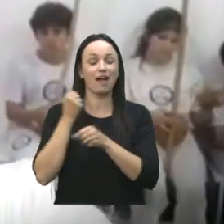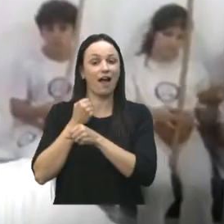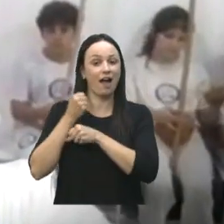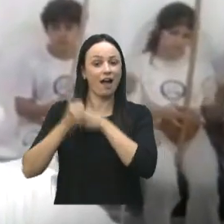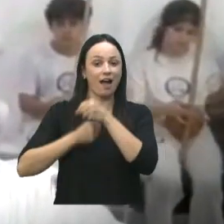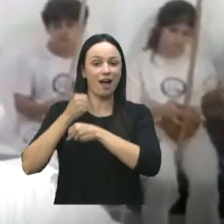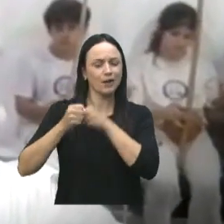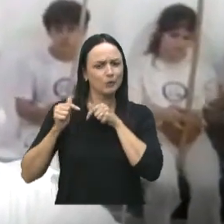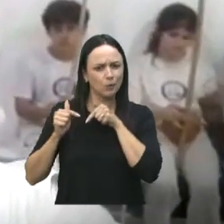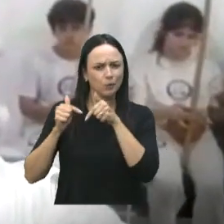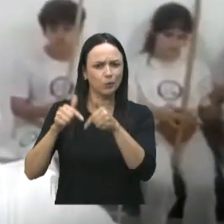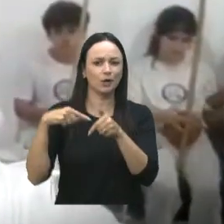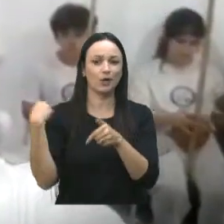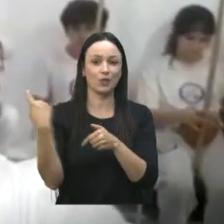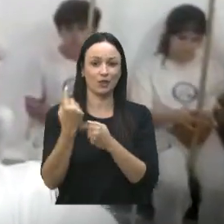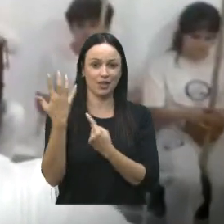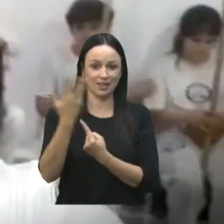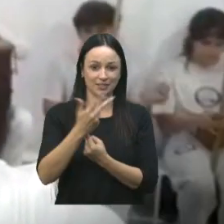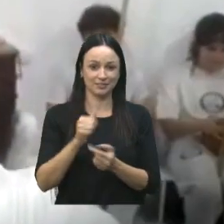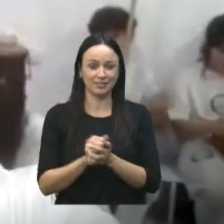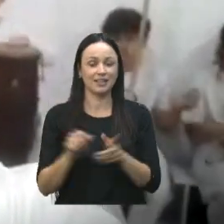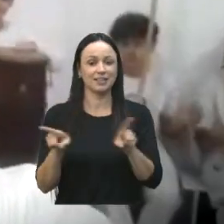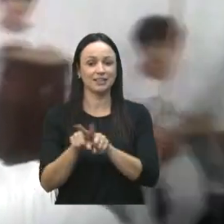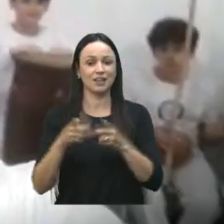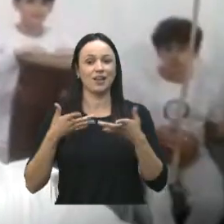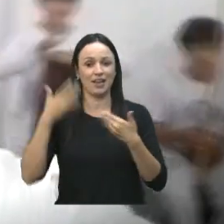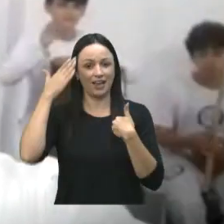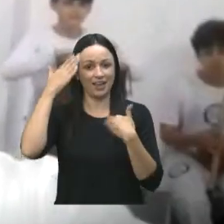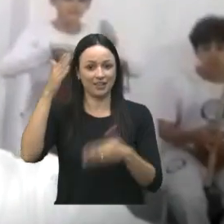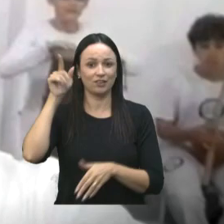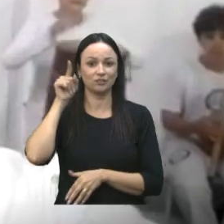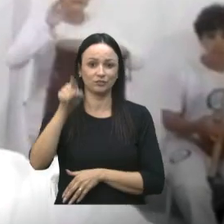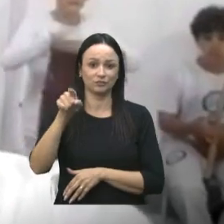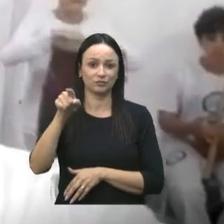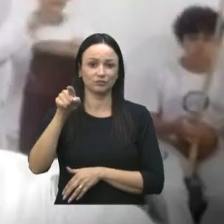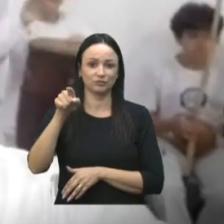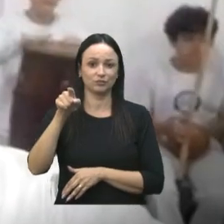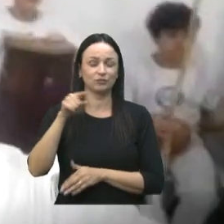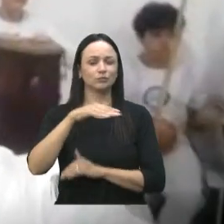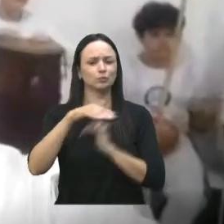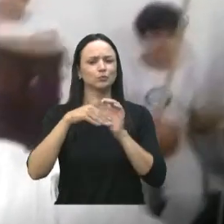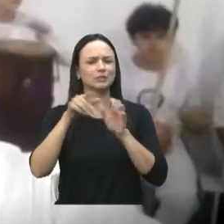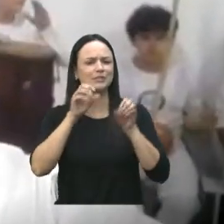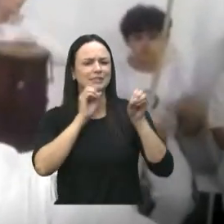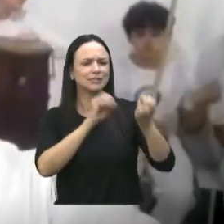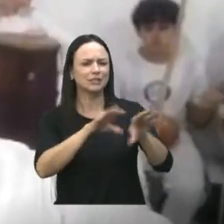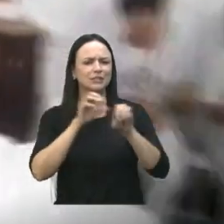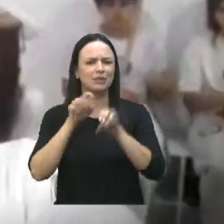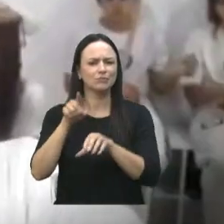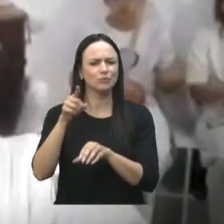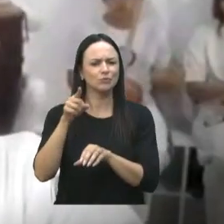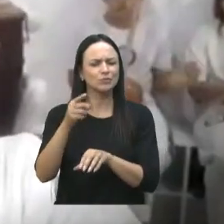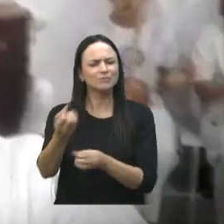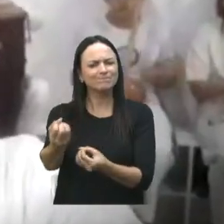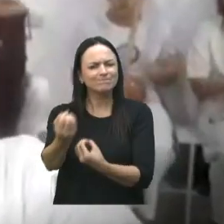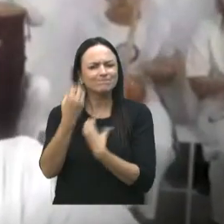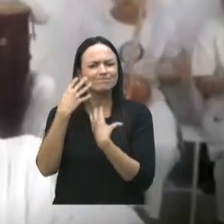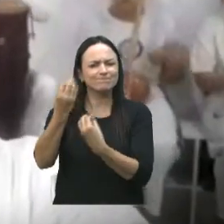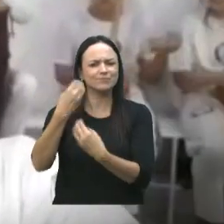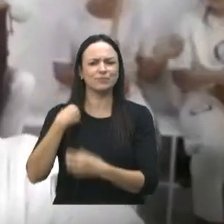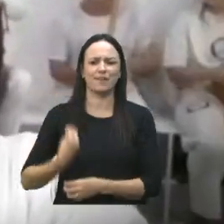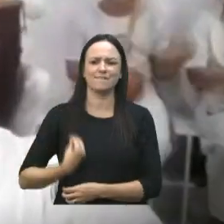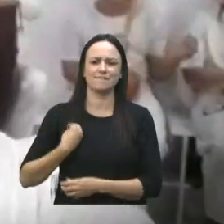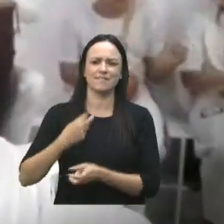de dedicação à nossa arte, tá bom? E também quero agradecer você por todo o ensinamento que você me passou durante minha vida de